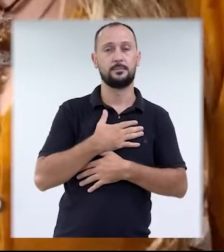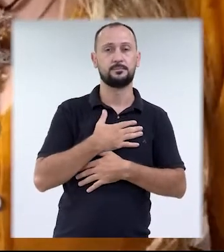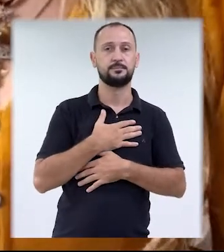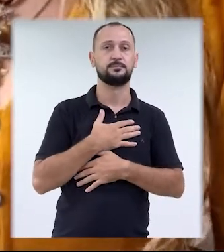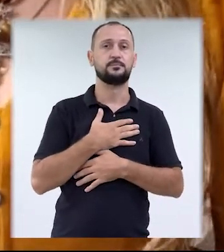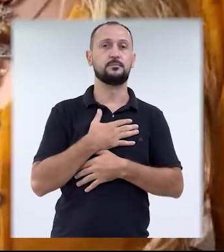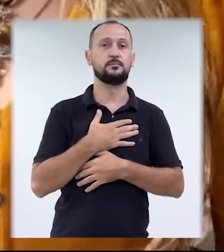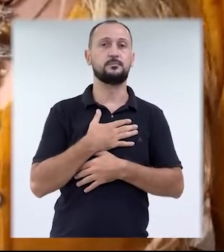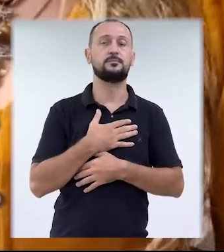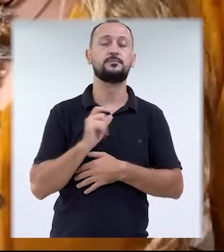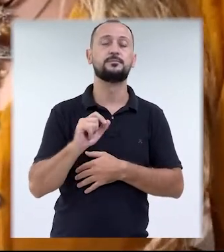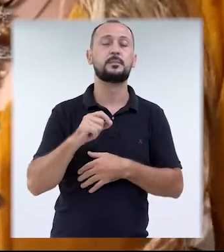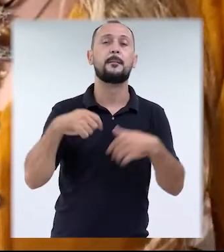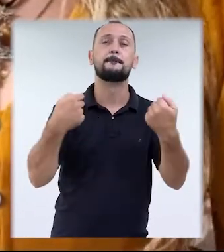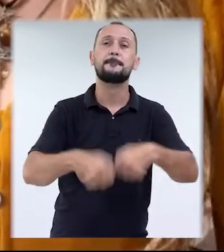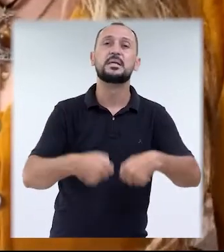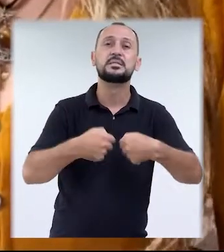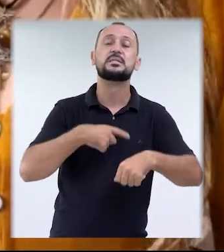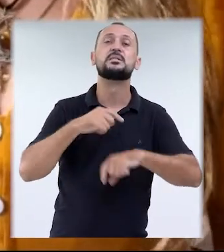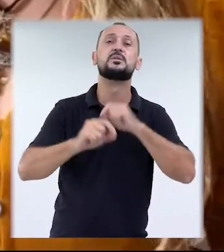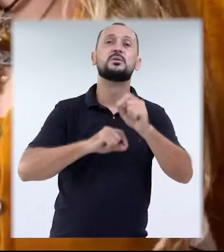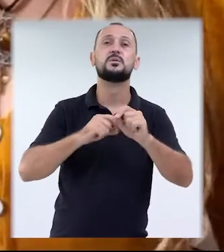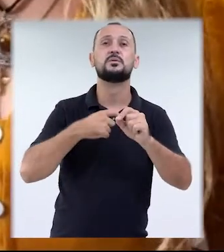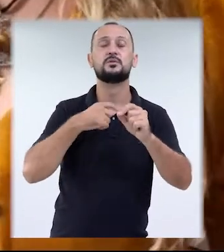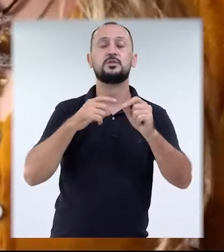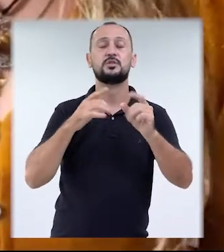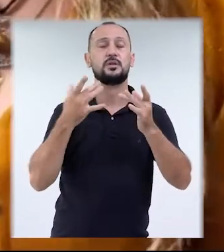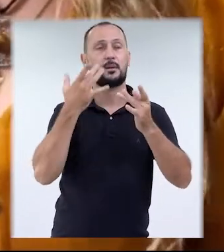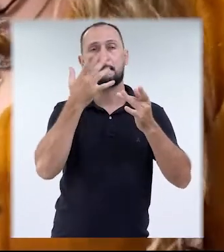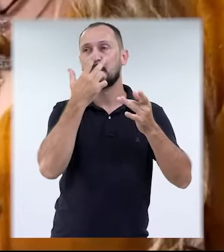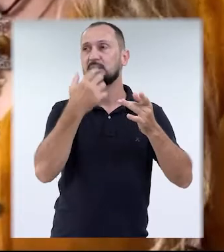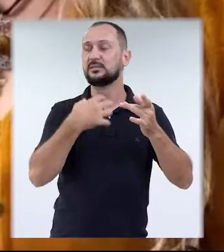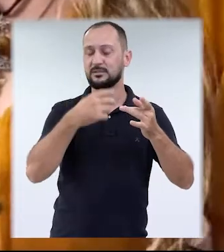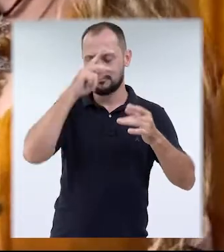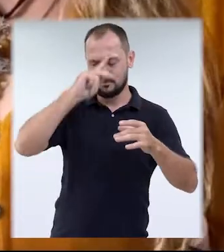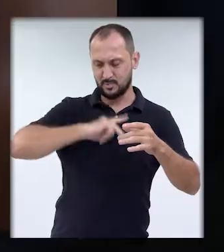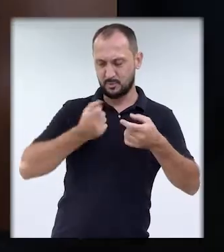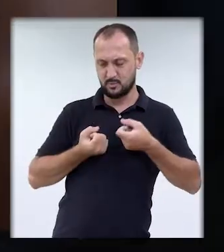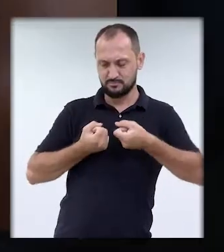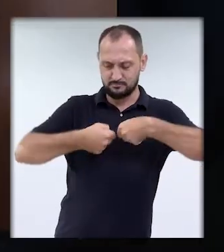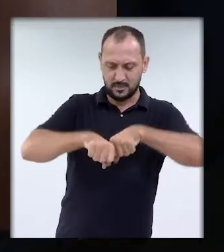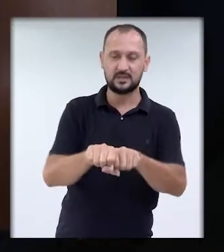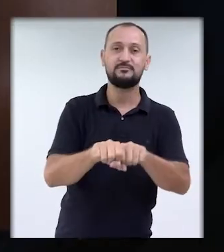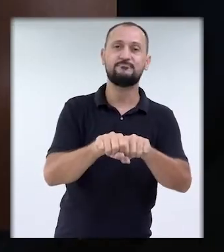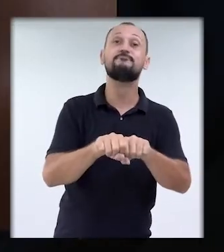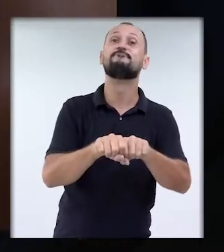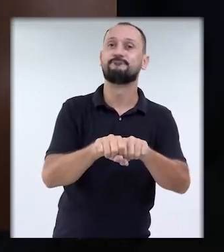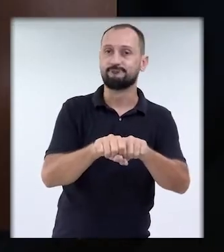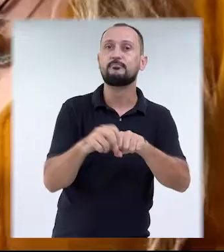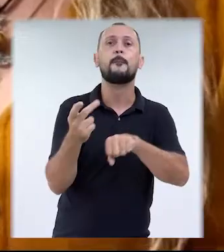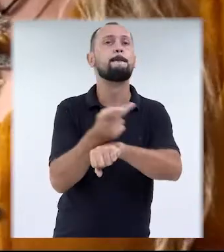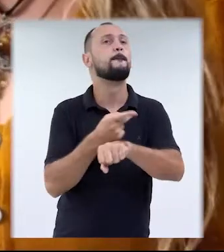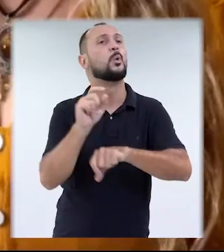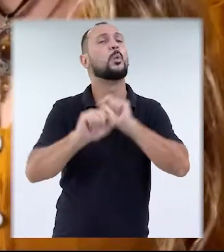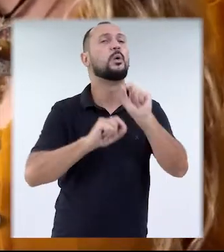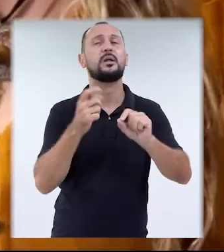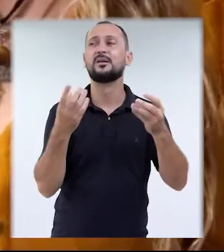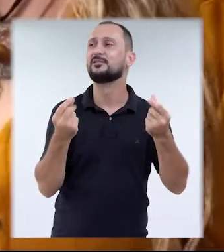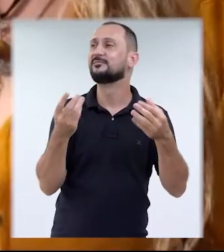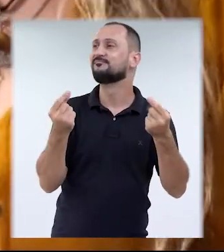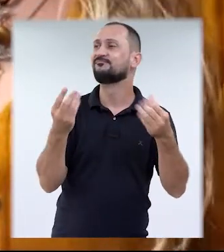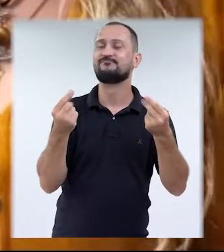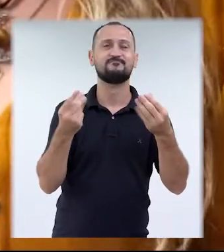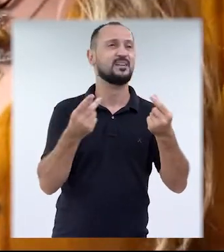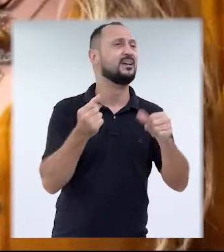feminino. É uma necessidade muito grande que eu tinha de me conectar comigo mesma. Então, eu comecei a buscar muitas